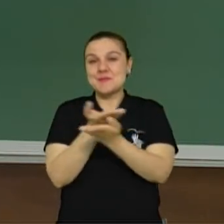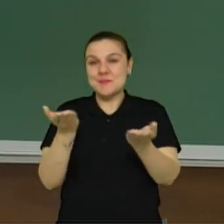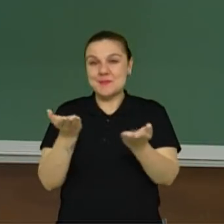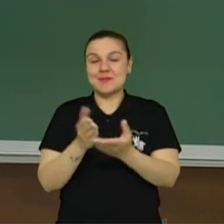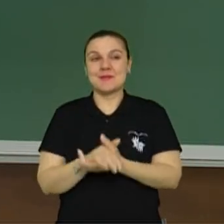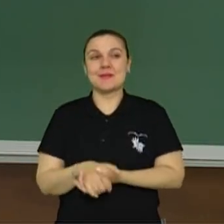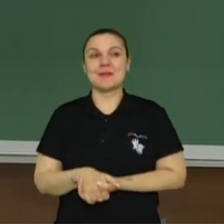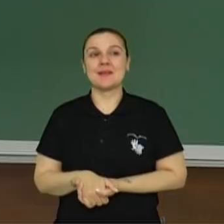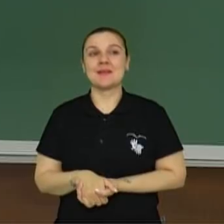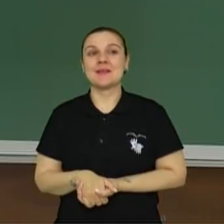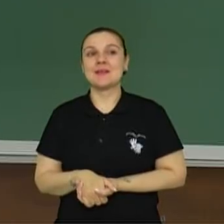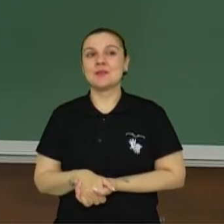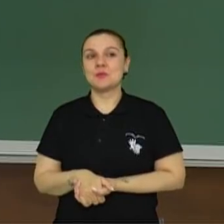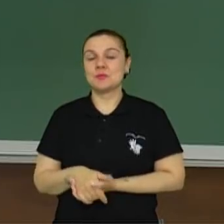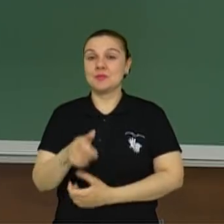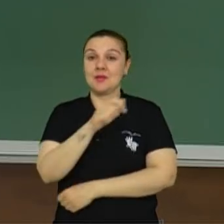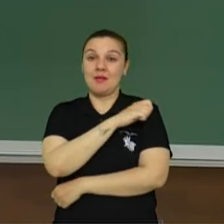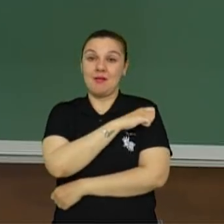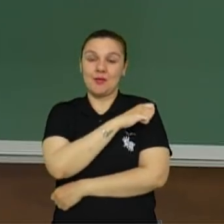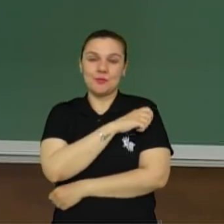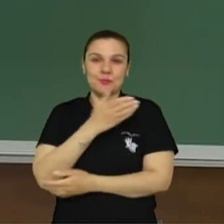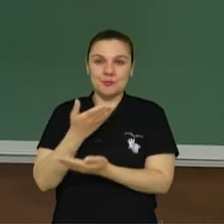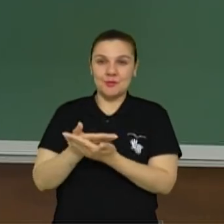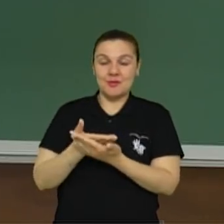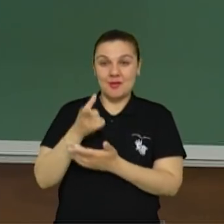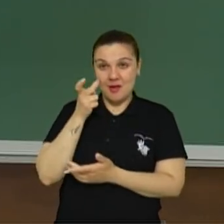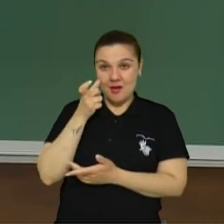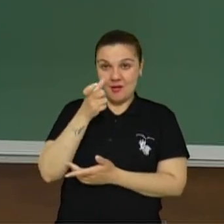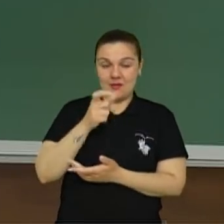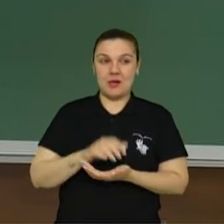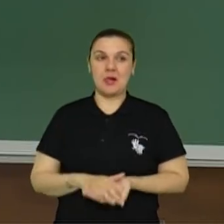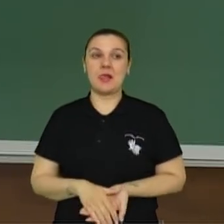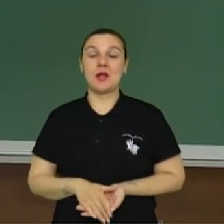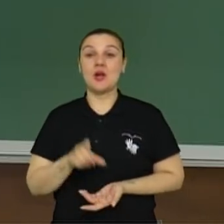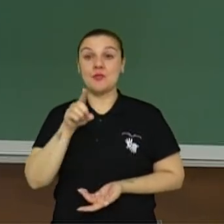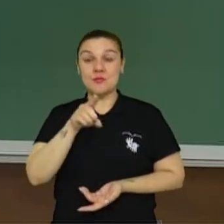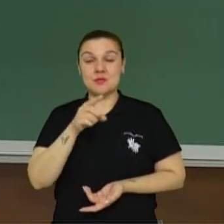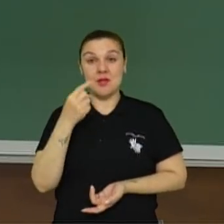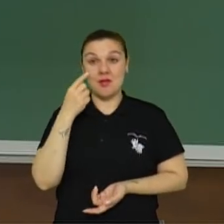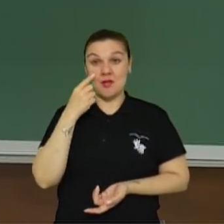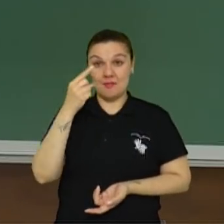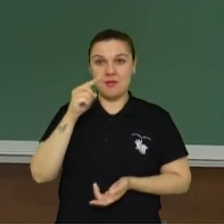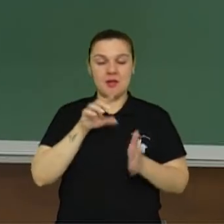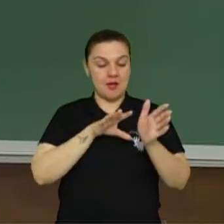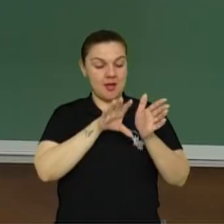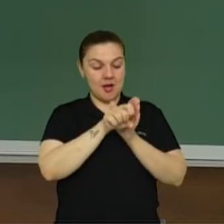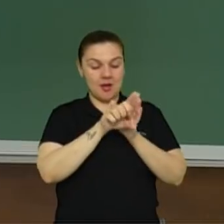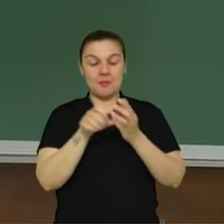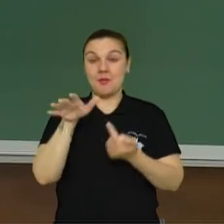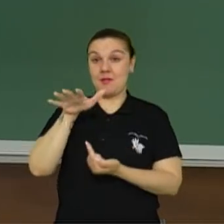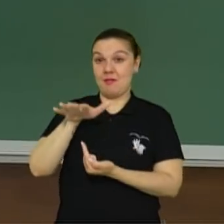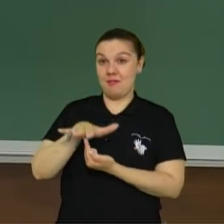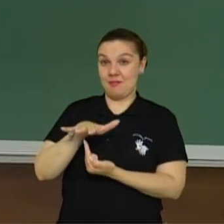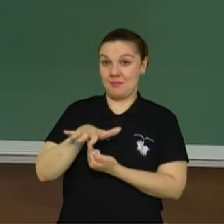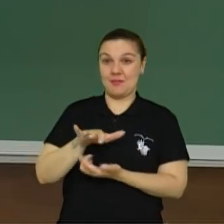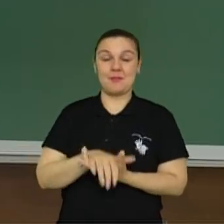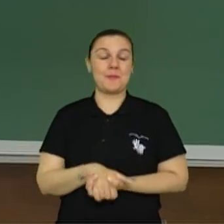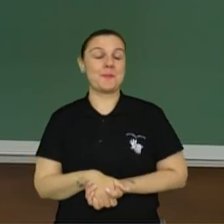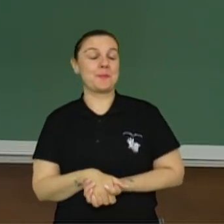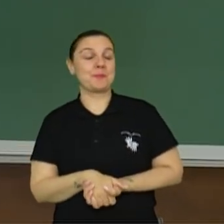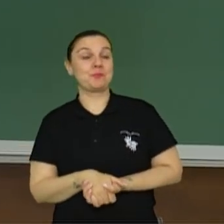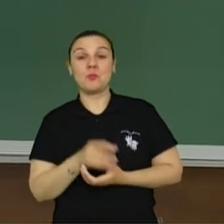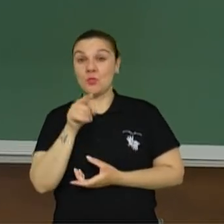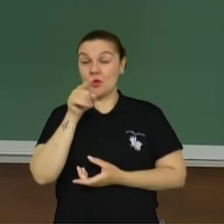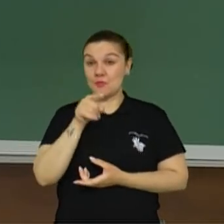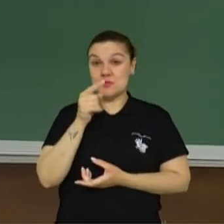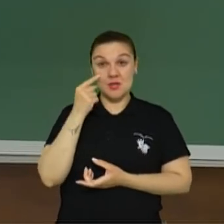para você, aluno que nos acompanha, tá? Você que nos acompanha no aplicativo Aula Paraná, você que